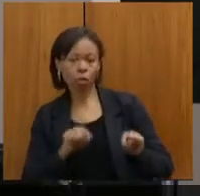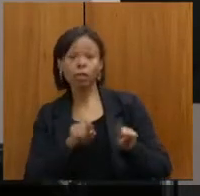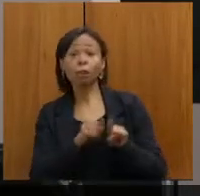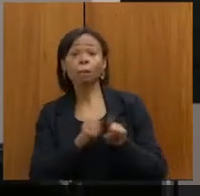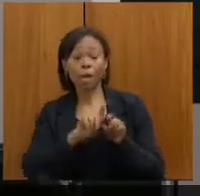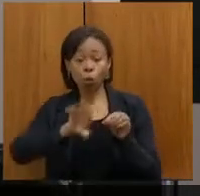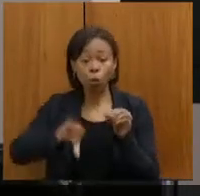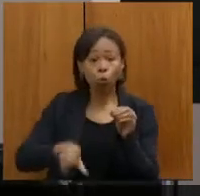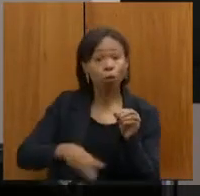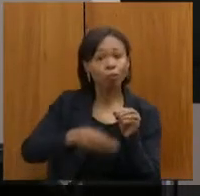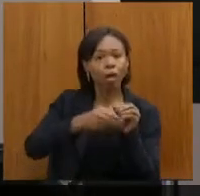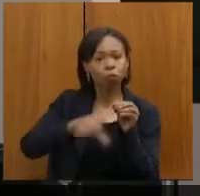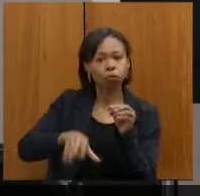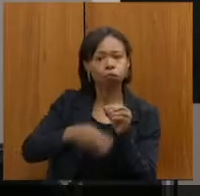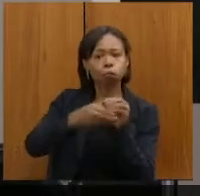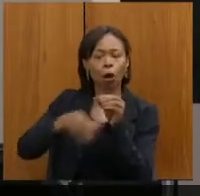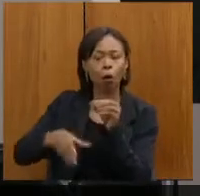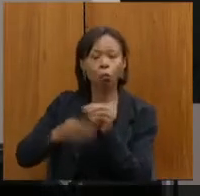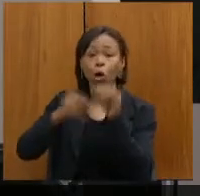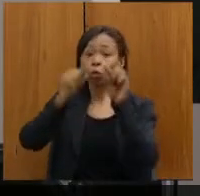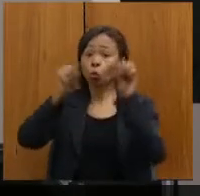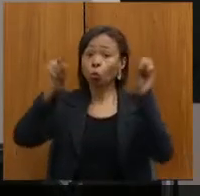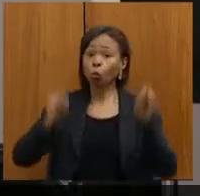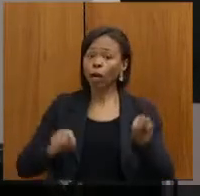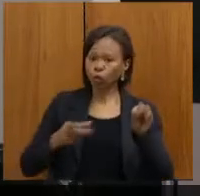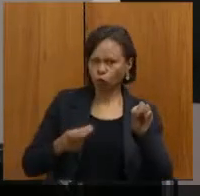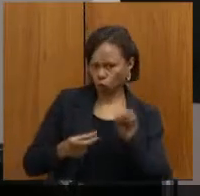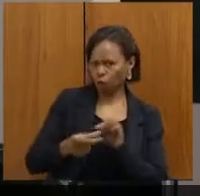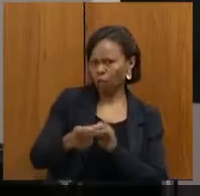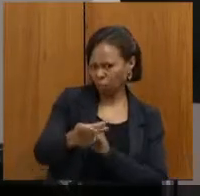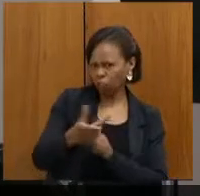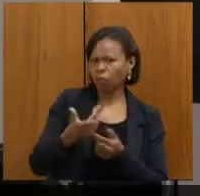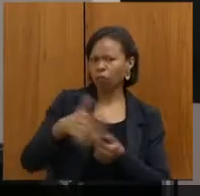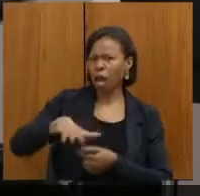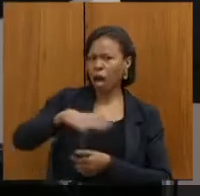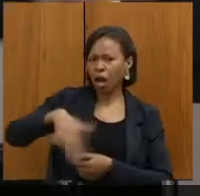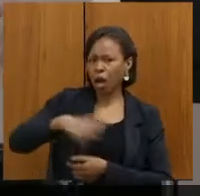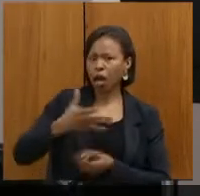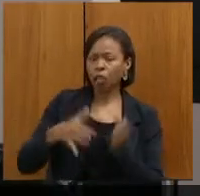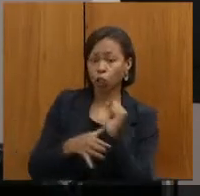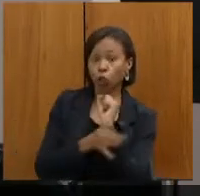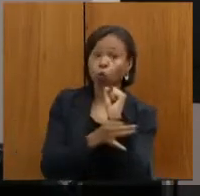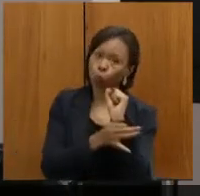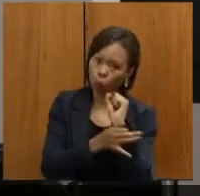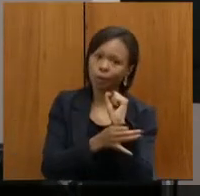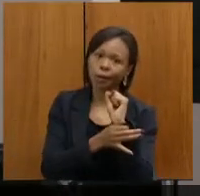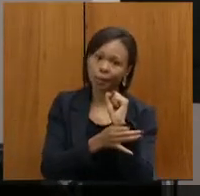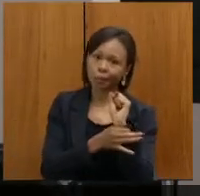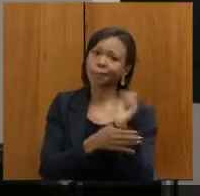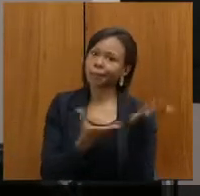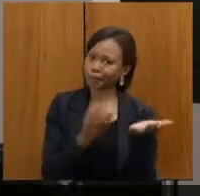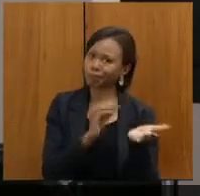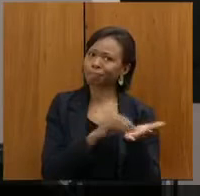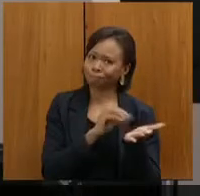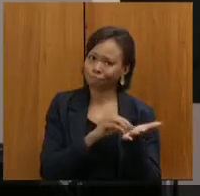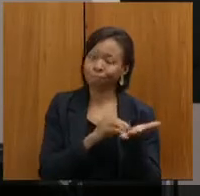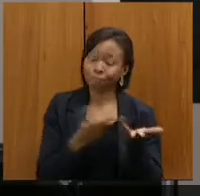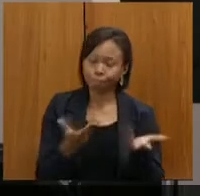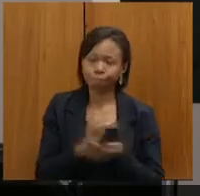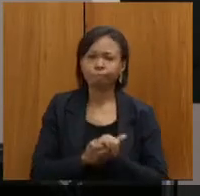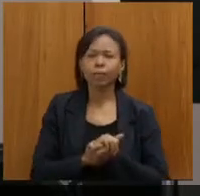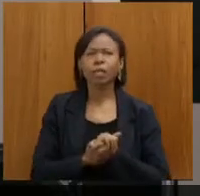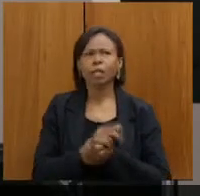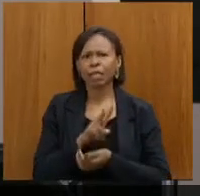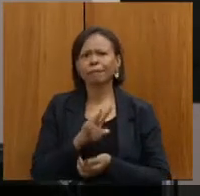complementação dos quadros dos efetivos por exemplo da Segurança Pública que estão defasados e